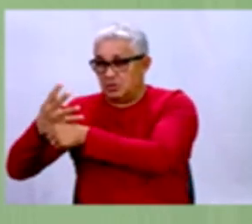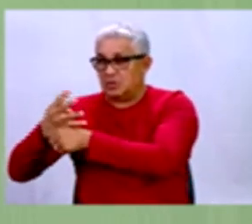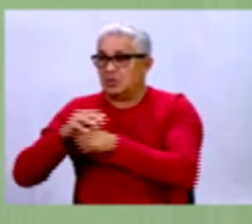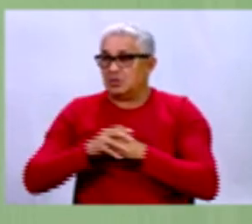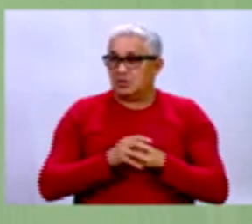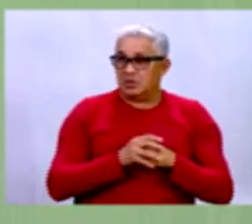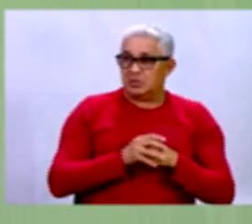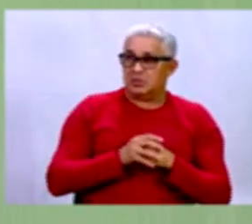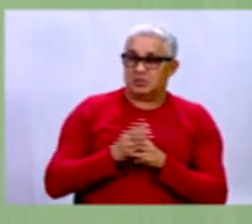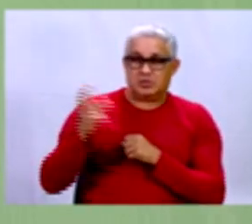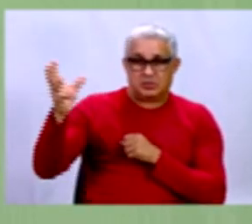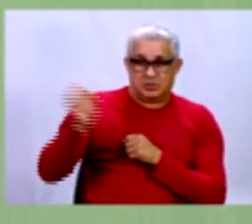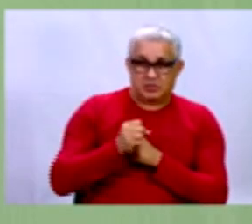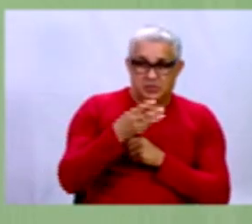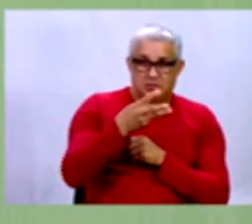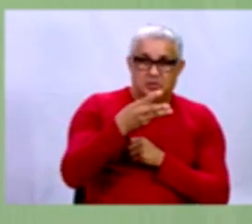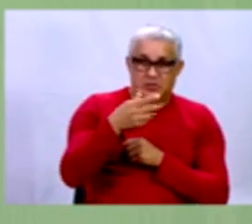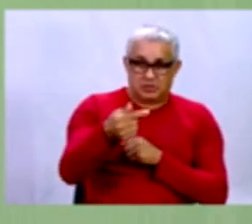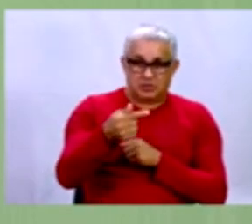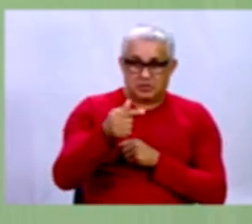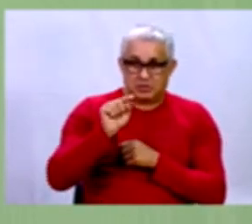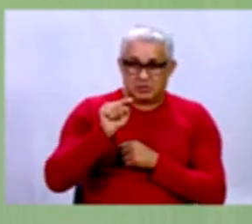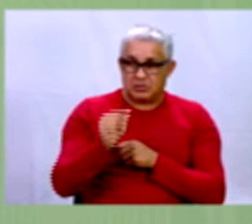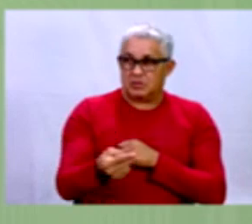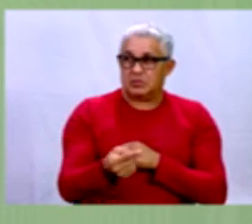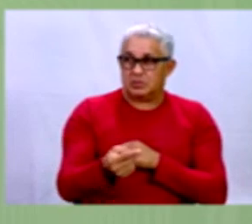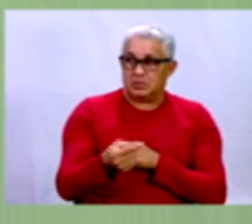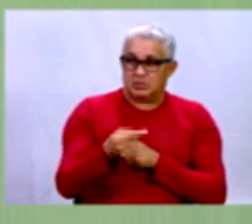valor resgatado será de R$